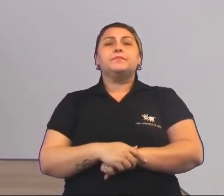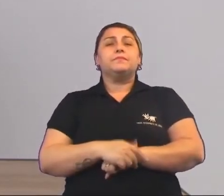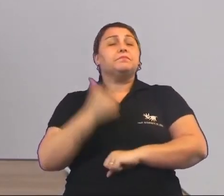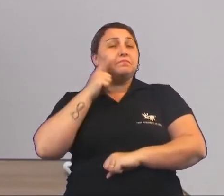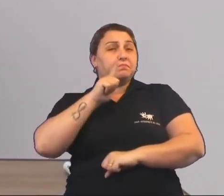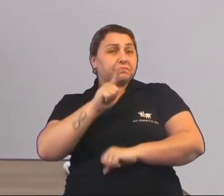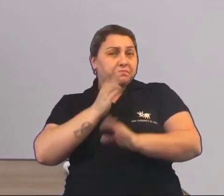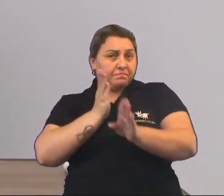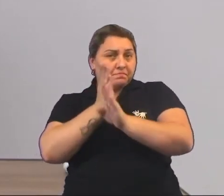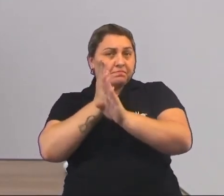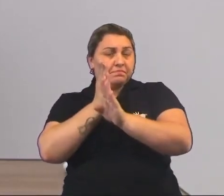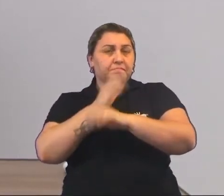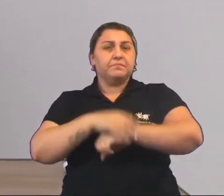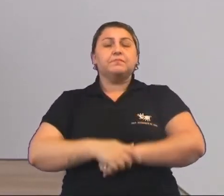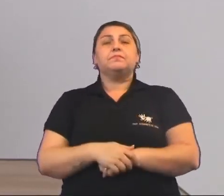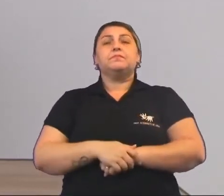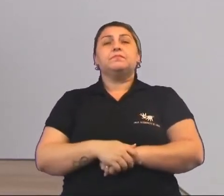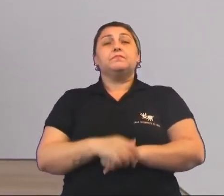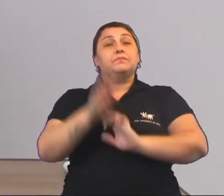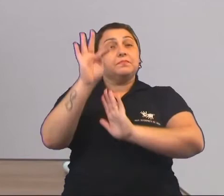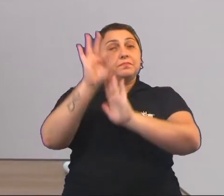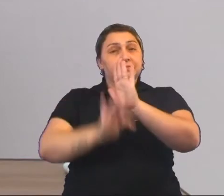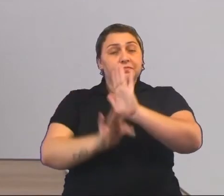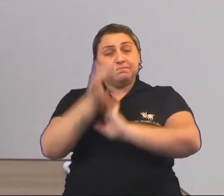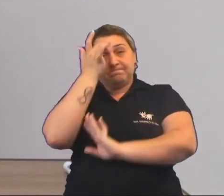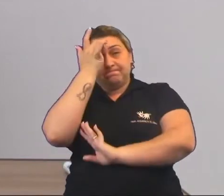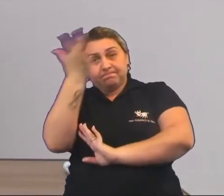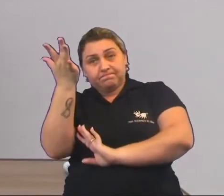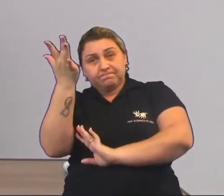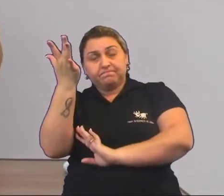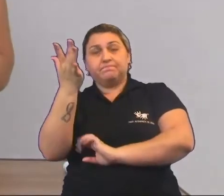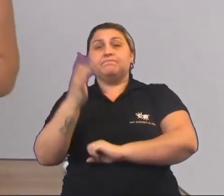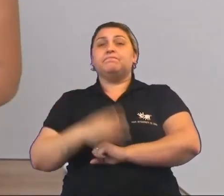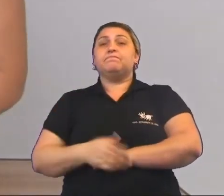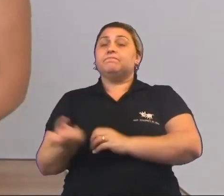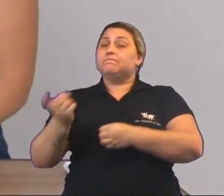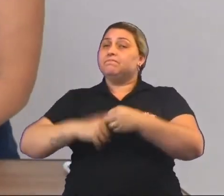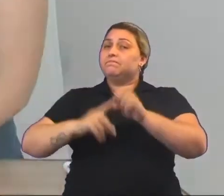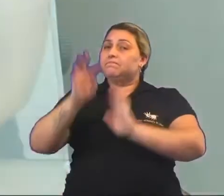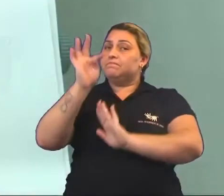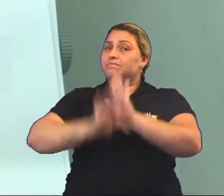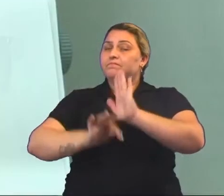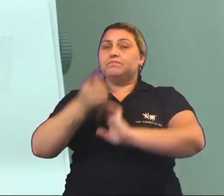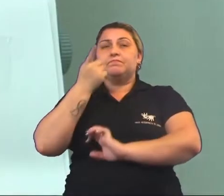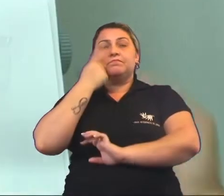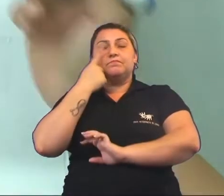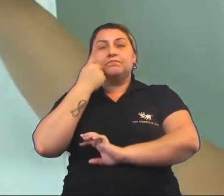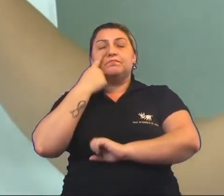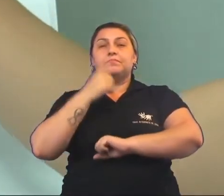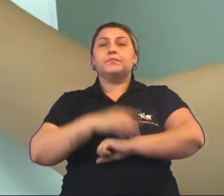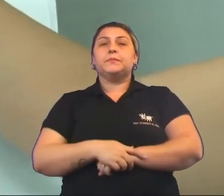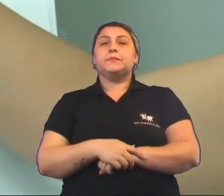que nós conseguimos identificar isso no texto facilmente? Vamos voltar ao texto então, olha só.